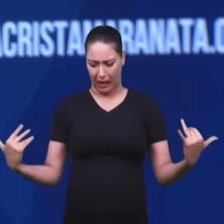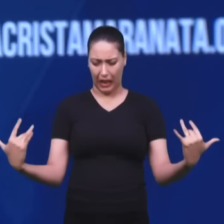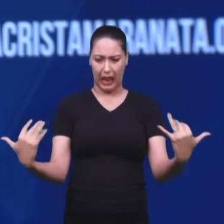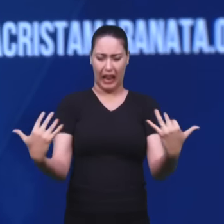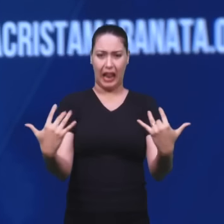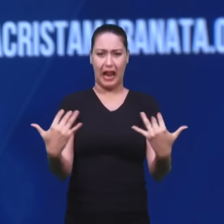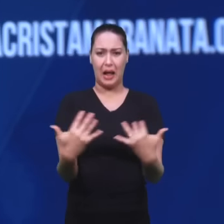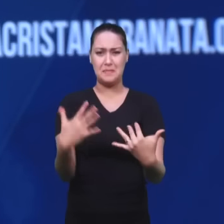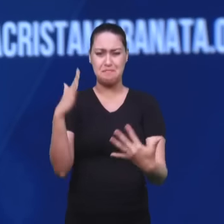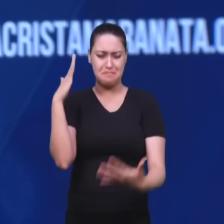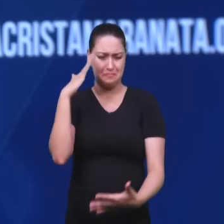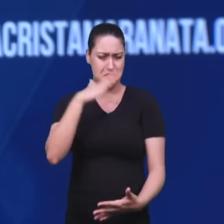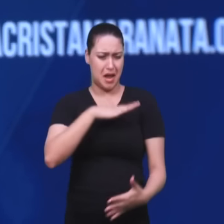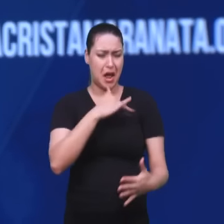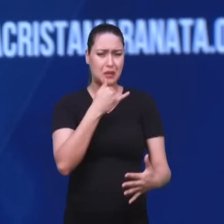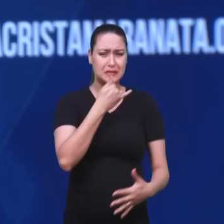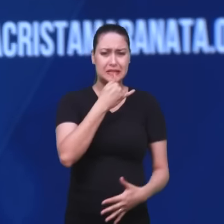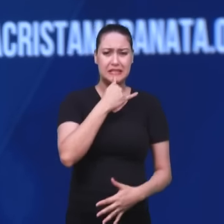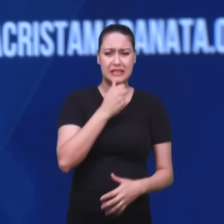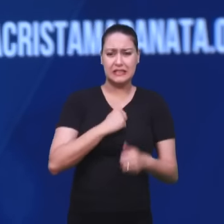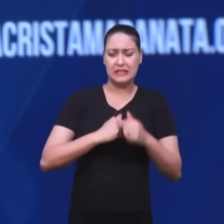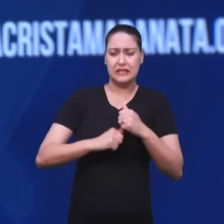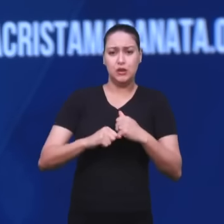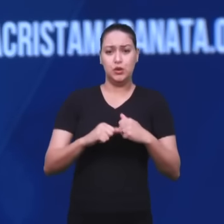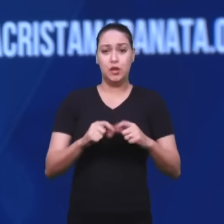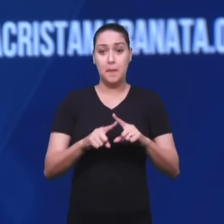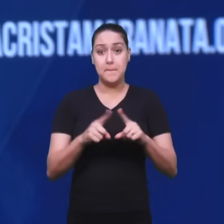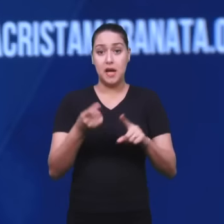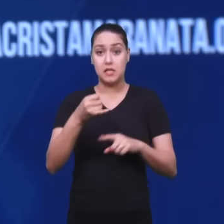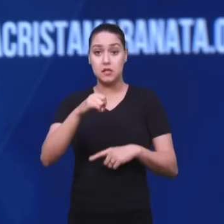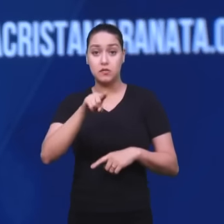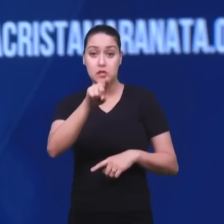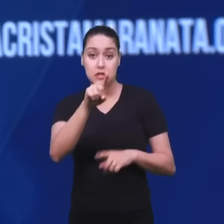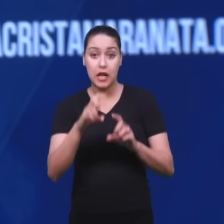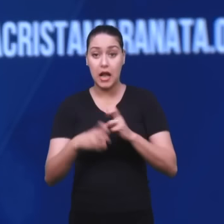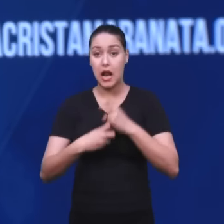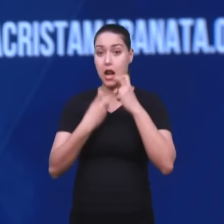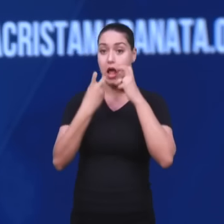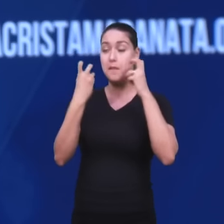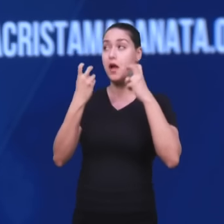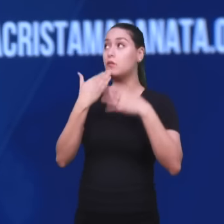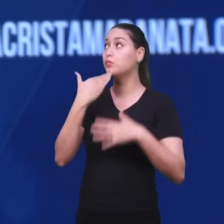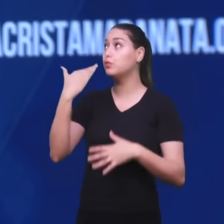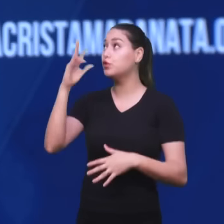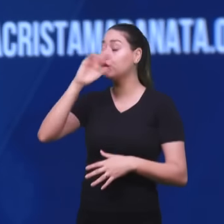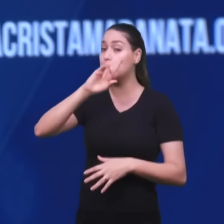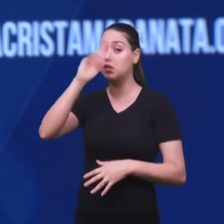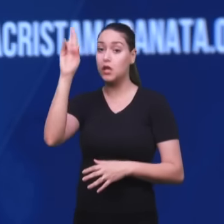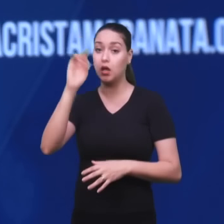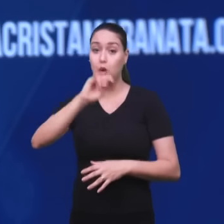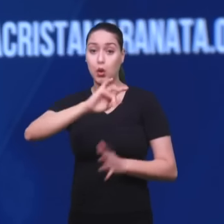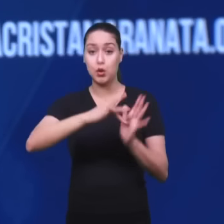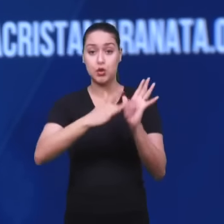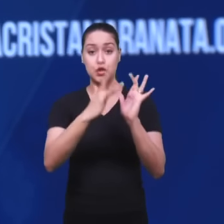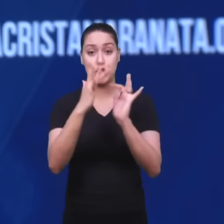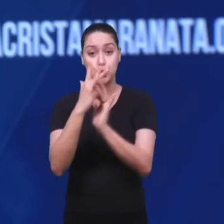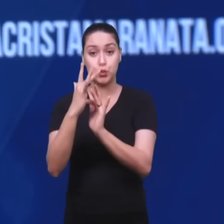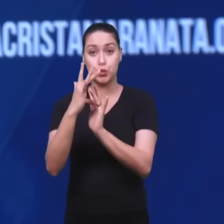Maus Tristes Mas se você Clamar Nesta hora Se você Invocar O nome Do Senhor Jesus